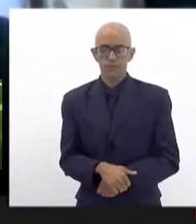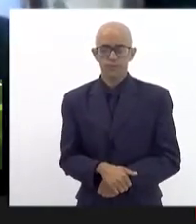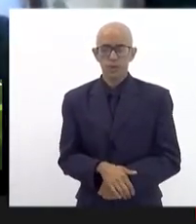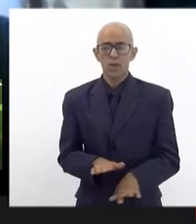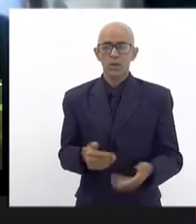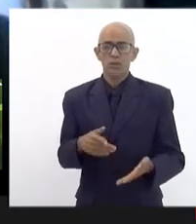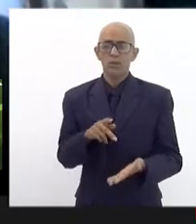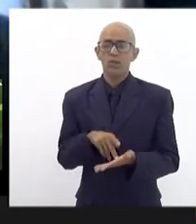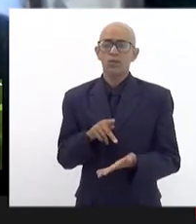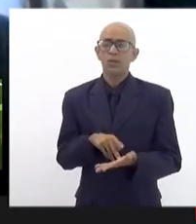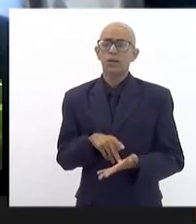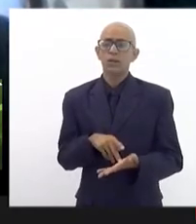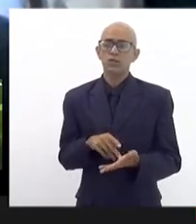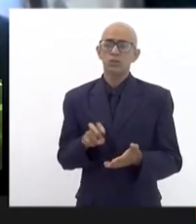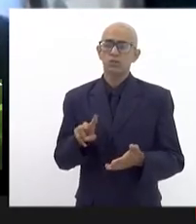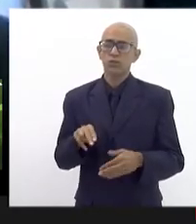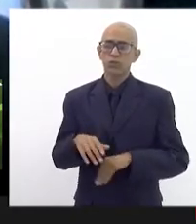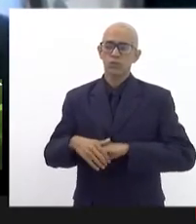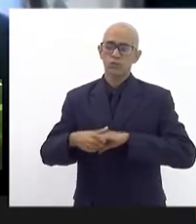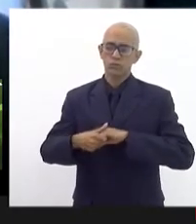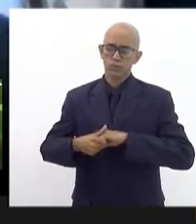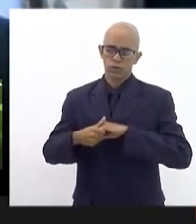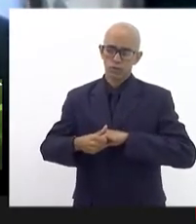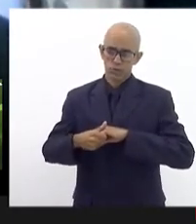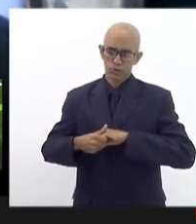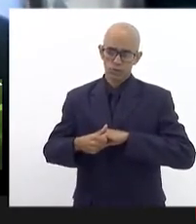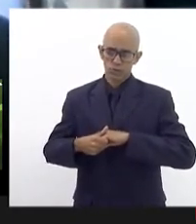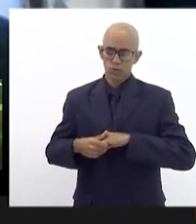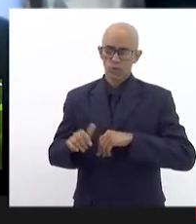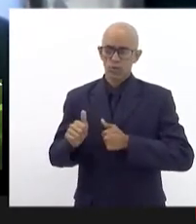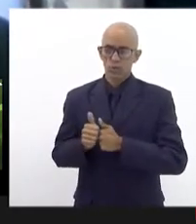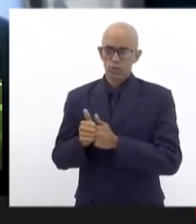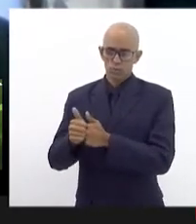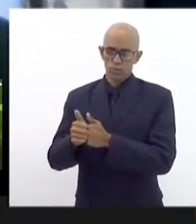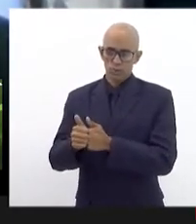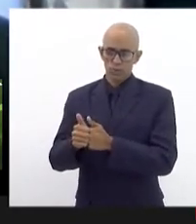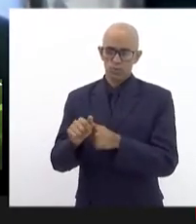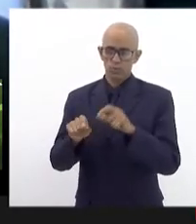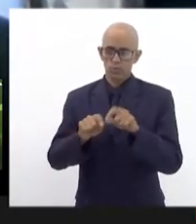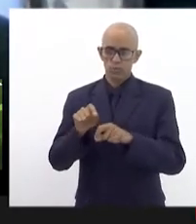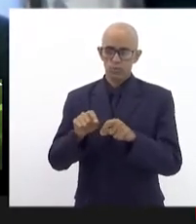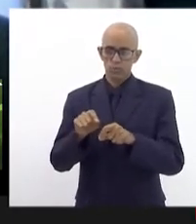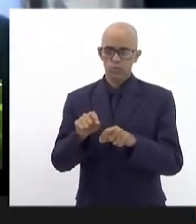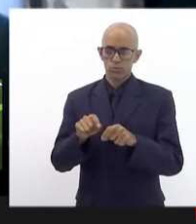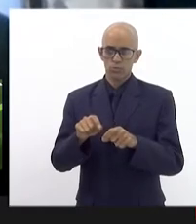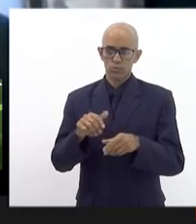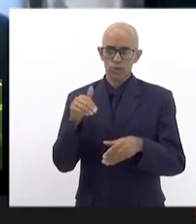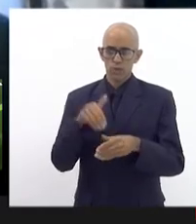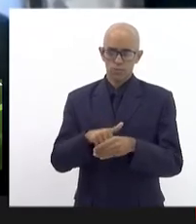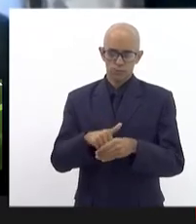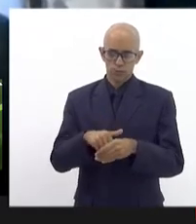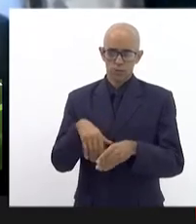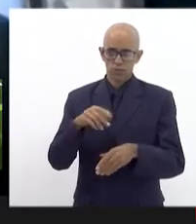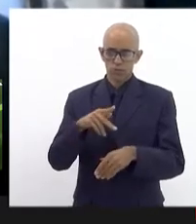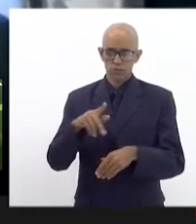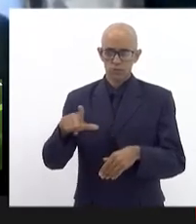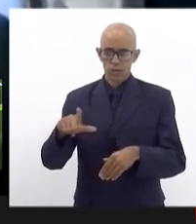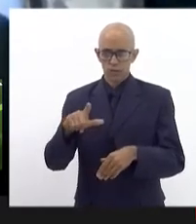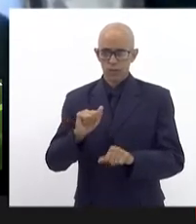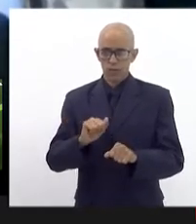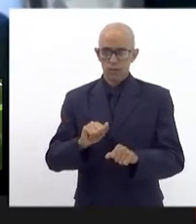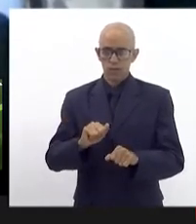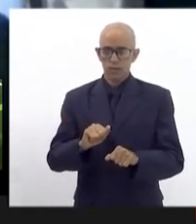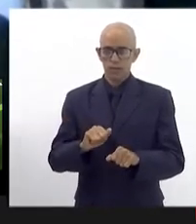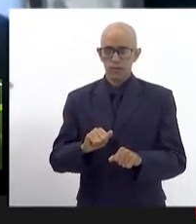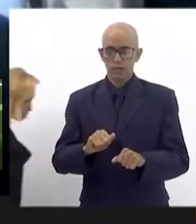uma saudação. Eu tenho acompanhado a tramitação desse projeto, né?